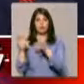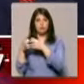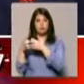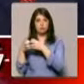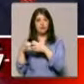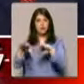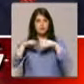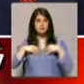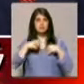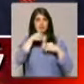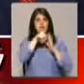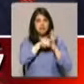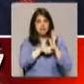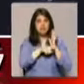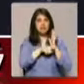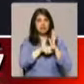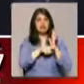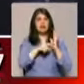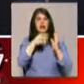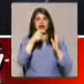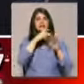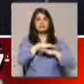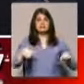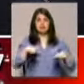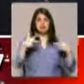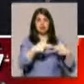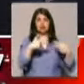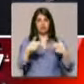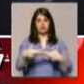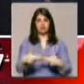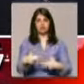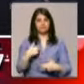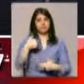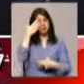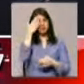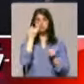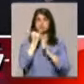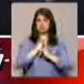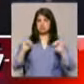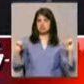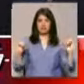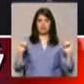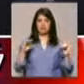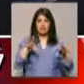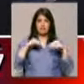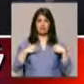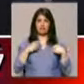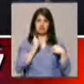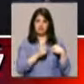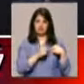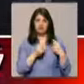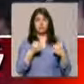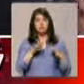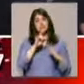a hostilidade é impossível que isso possa acontecer no entanto há várias fórmulas